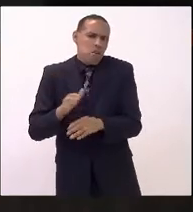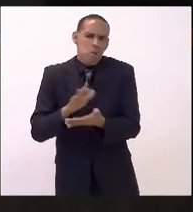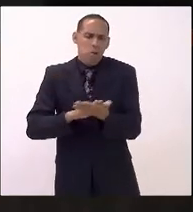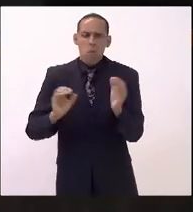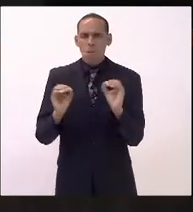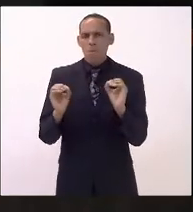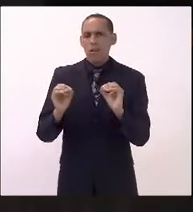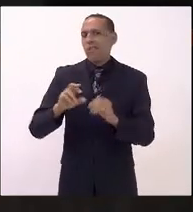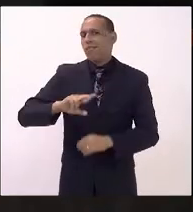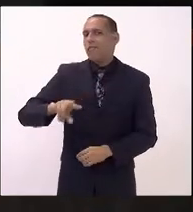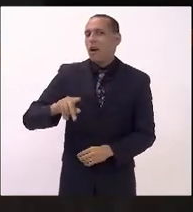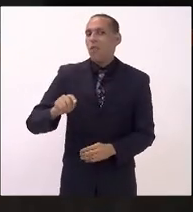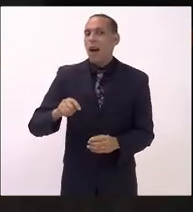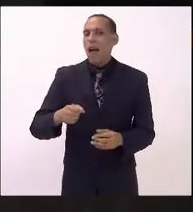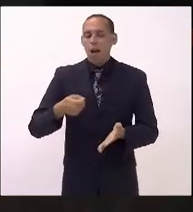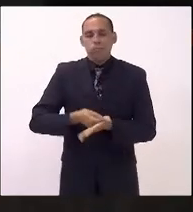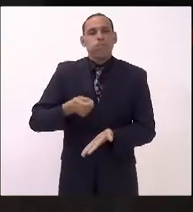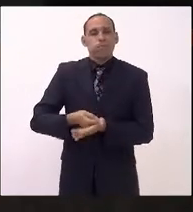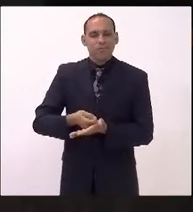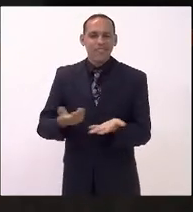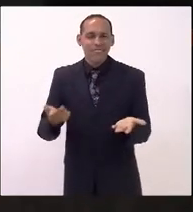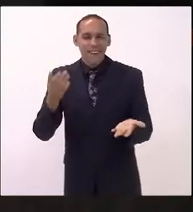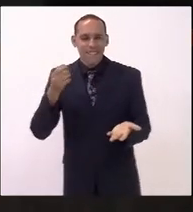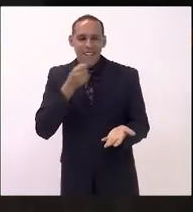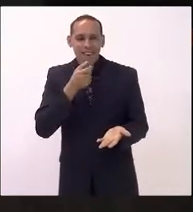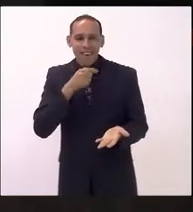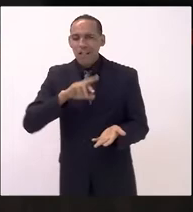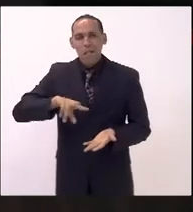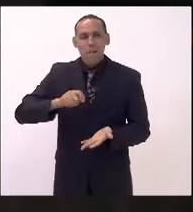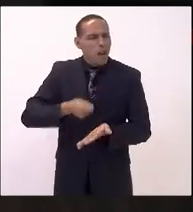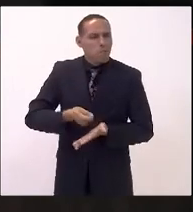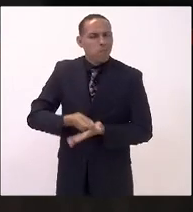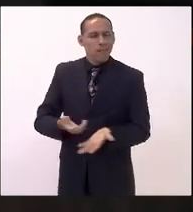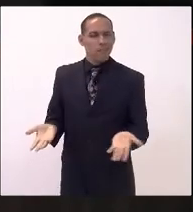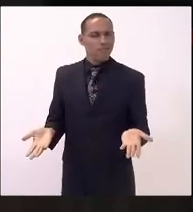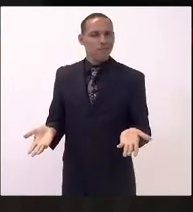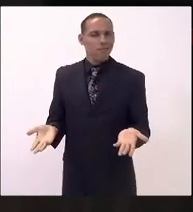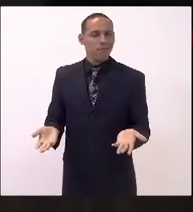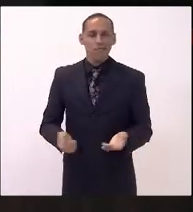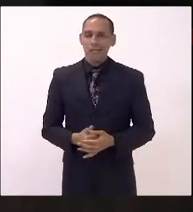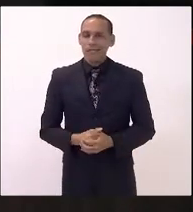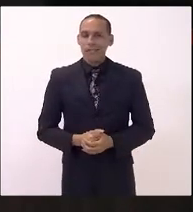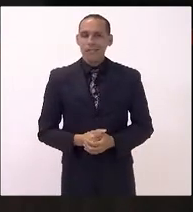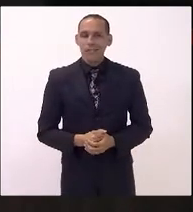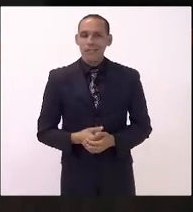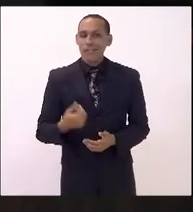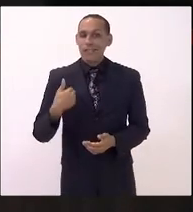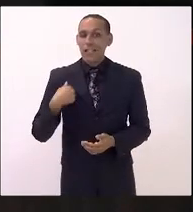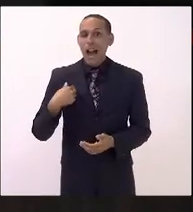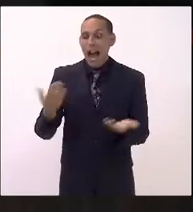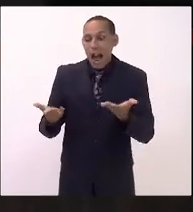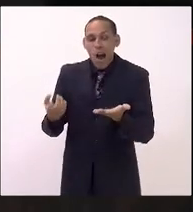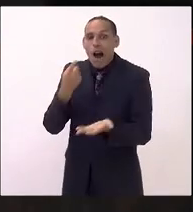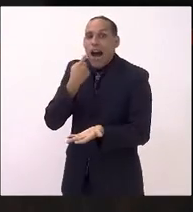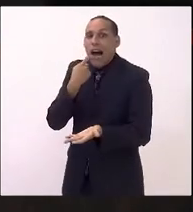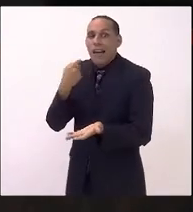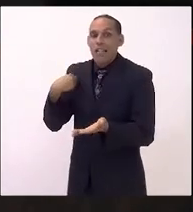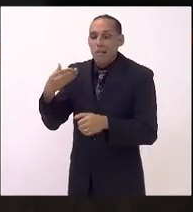condição. Engraçado isso, não foi a condição. Não foi a condição. Me filiei sexta-feira.